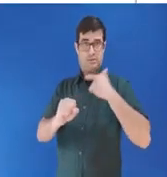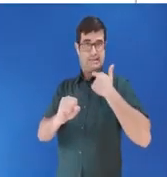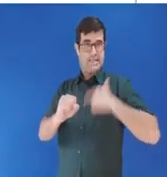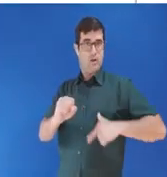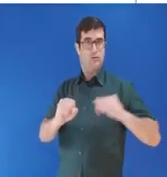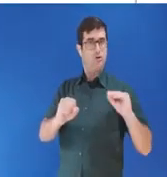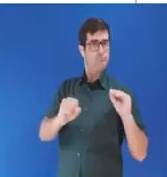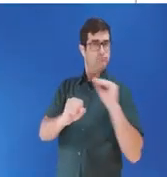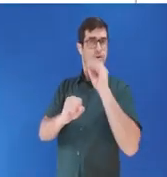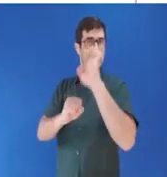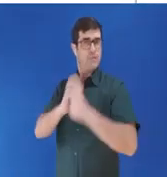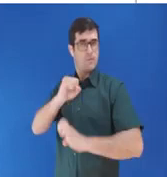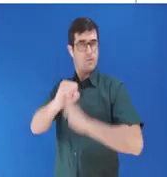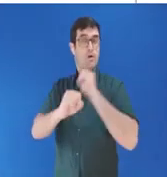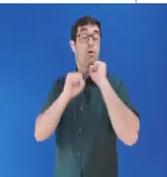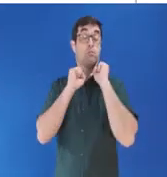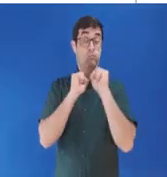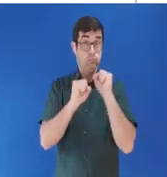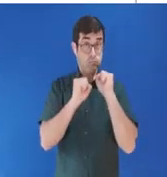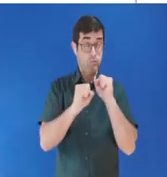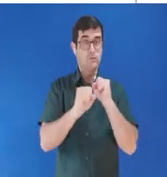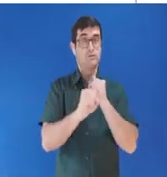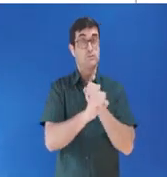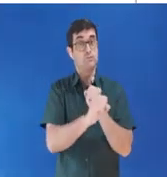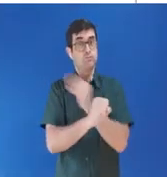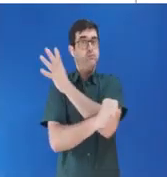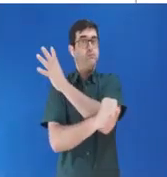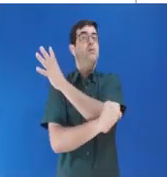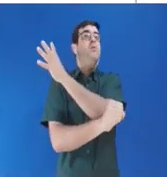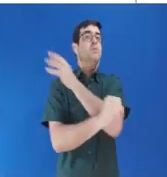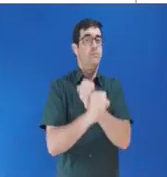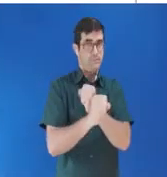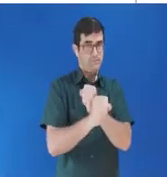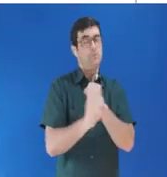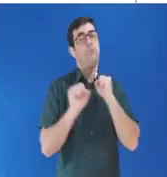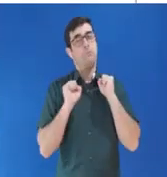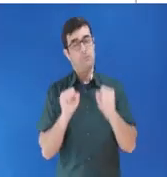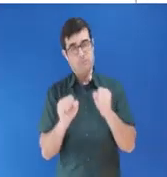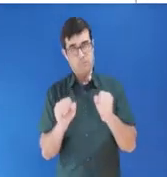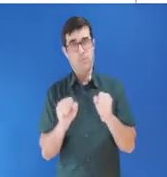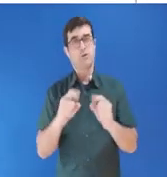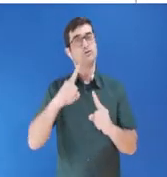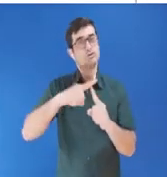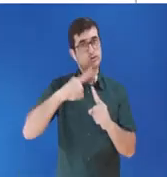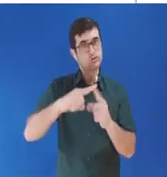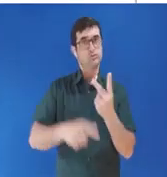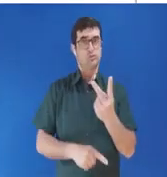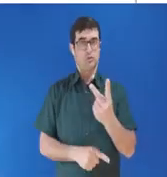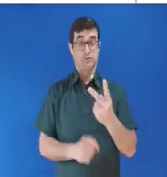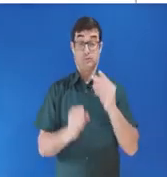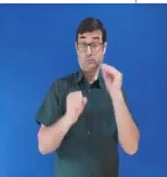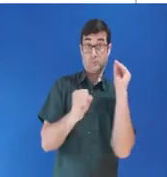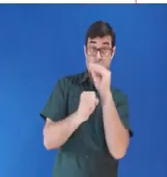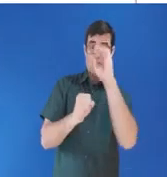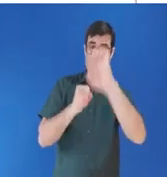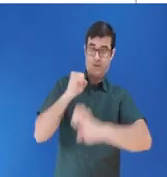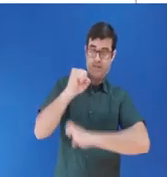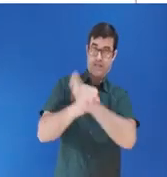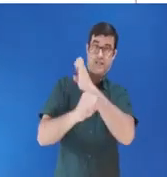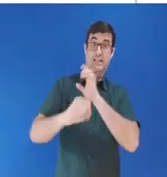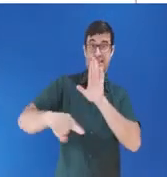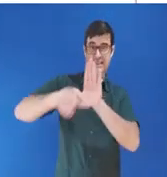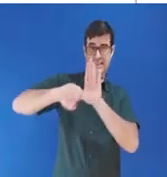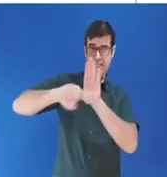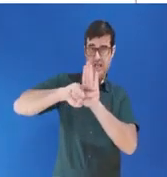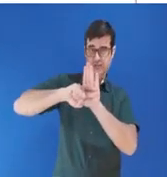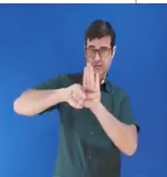processo pode ser tanto endo quanto exotérmico, mas quando eu já vou dar um elétron para uma espécie carregada negativamente, ou